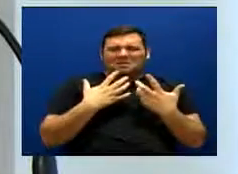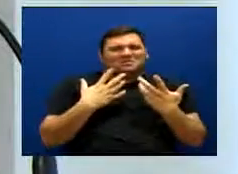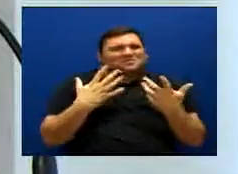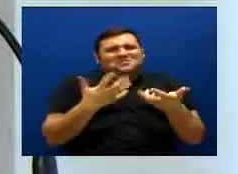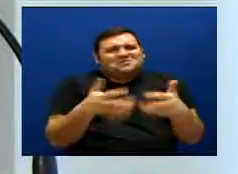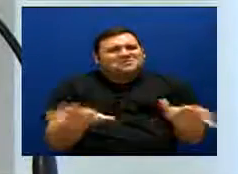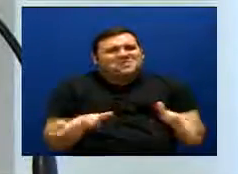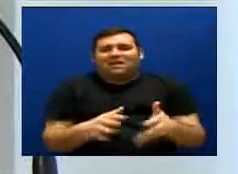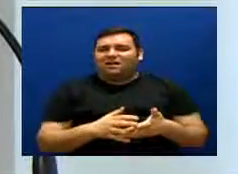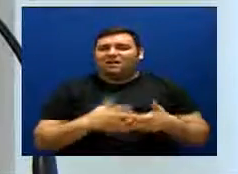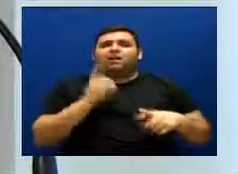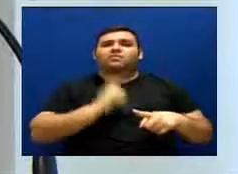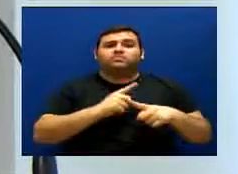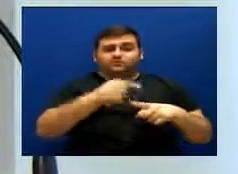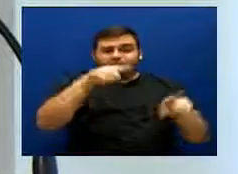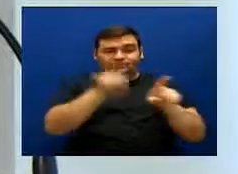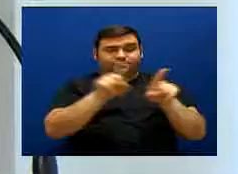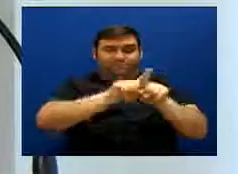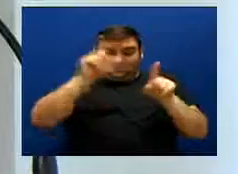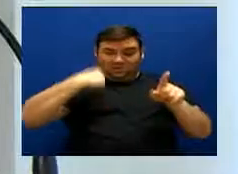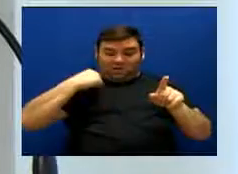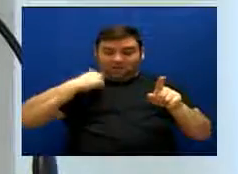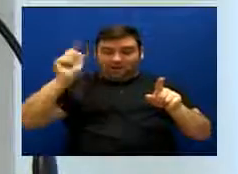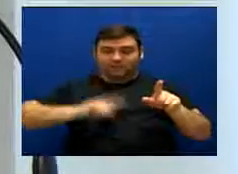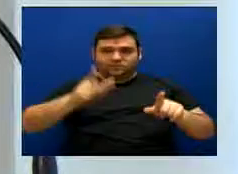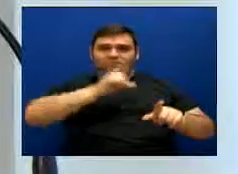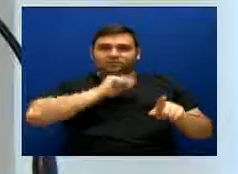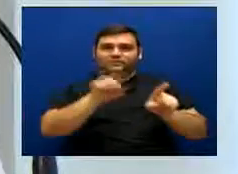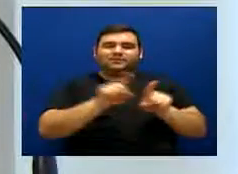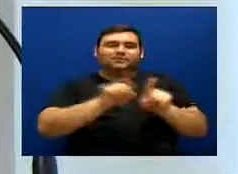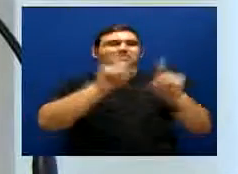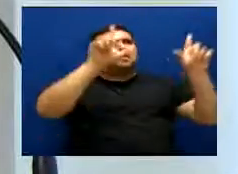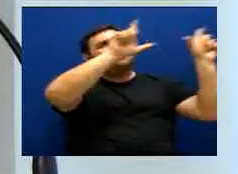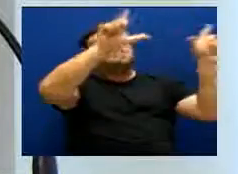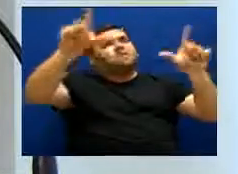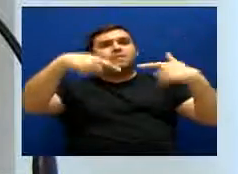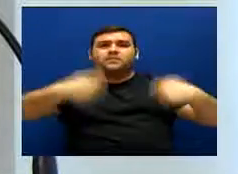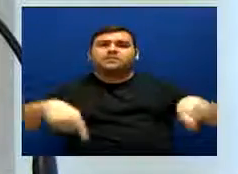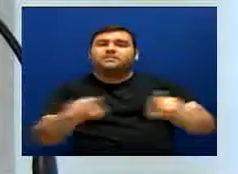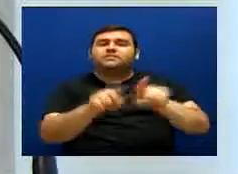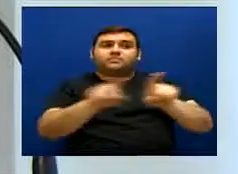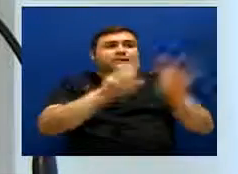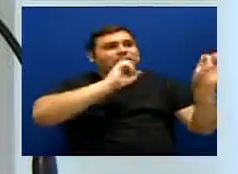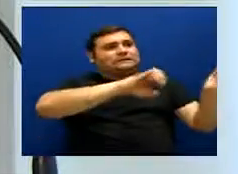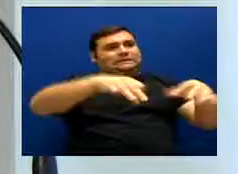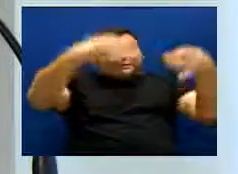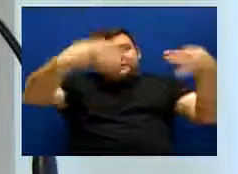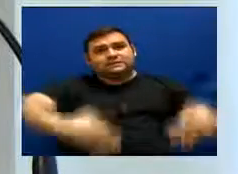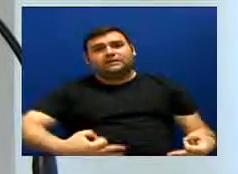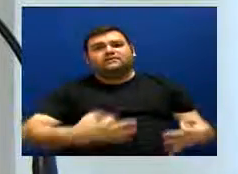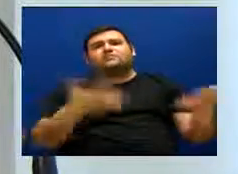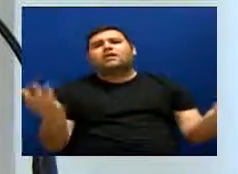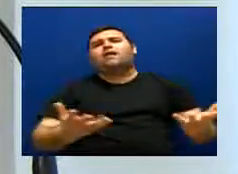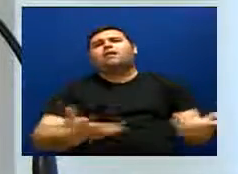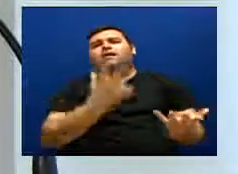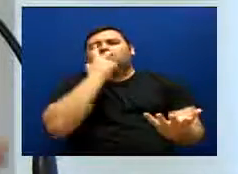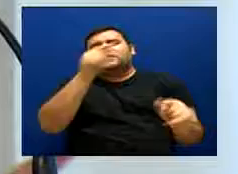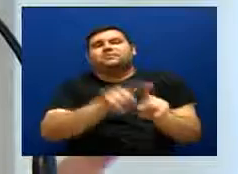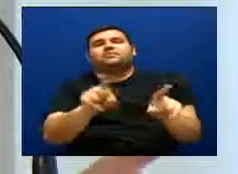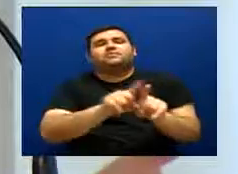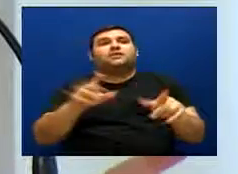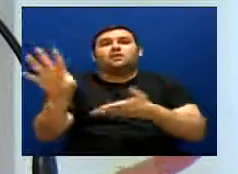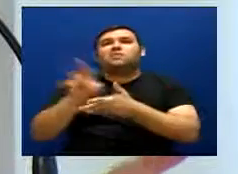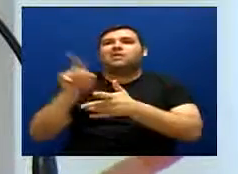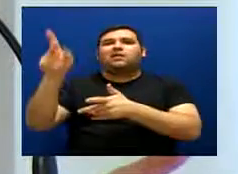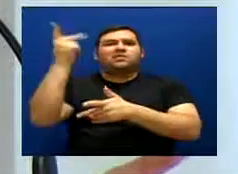público. Os agentes de bordo, campanhas públicas por cartazes dentro dos ônibus, campanhas educativas. Agora parece que resolveram